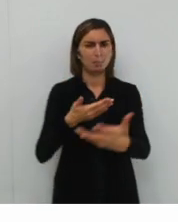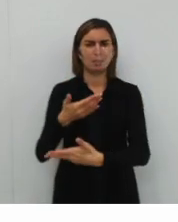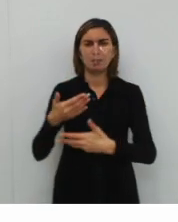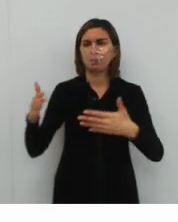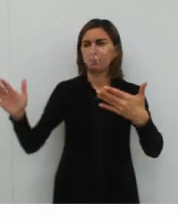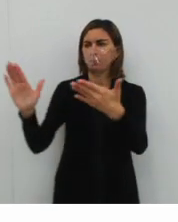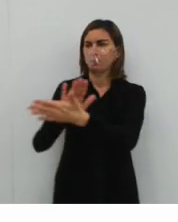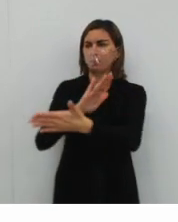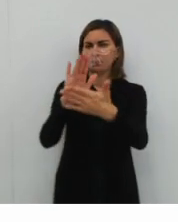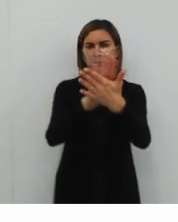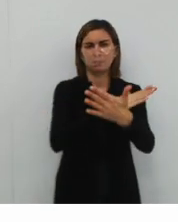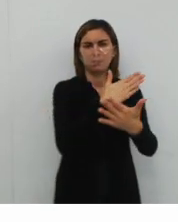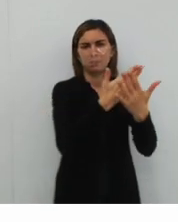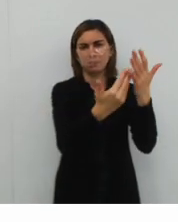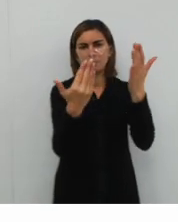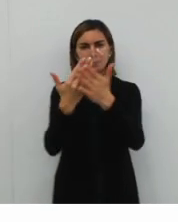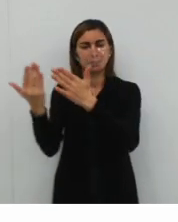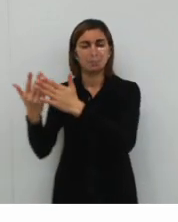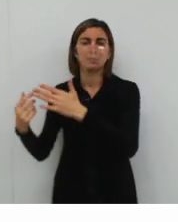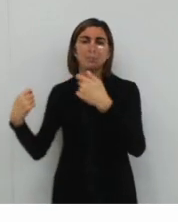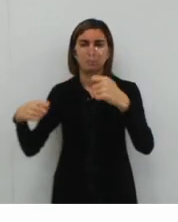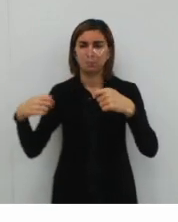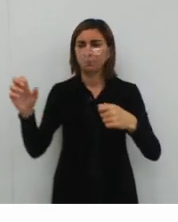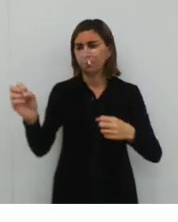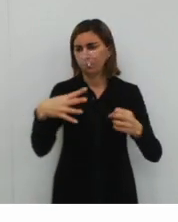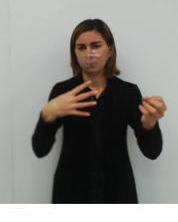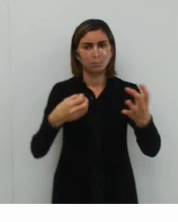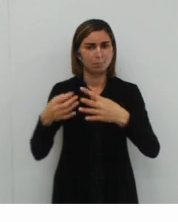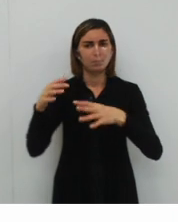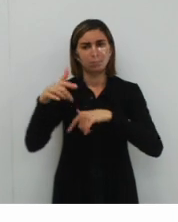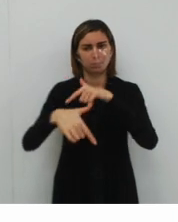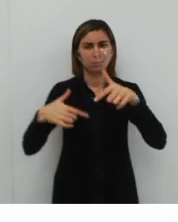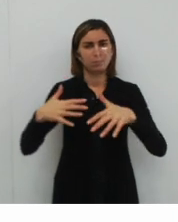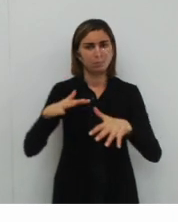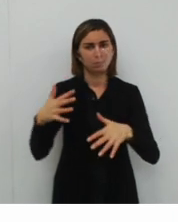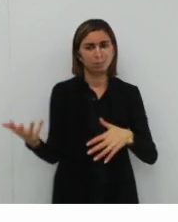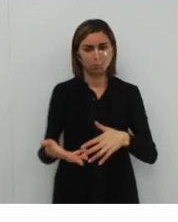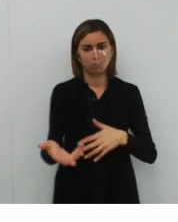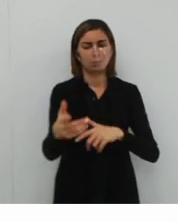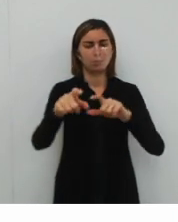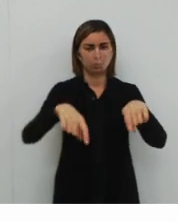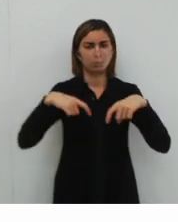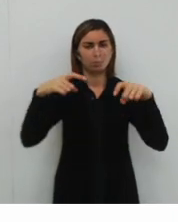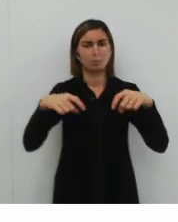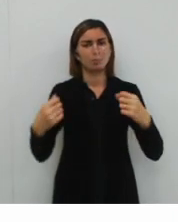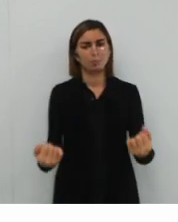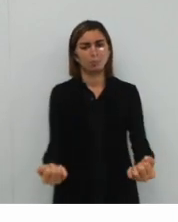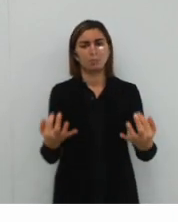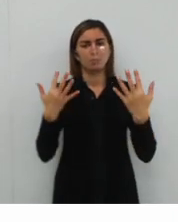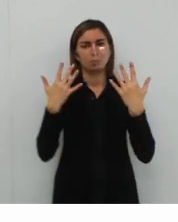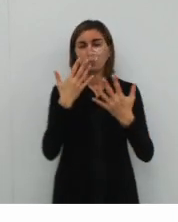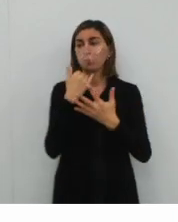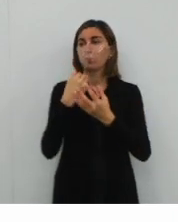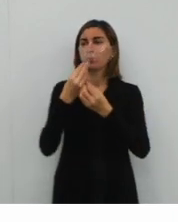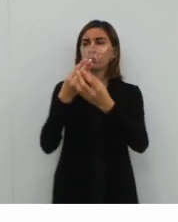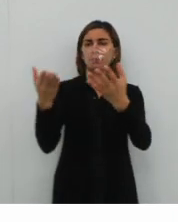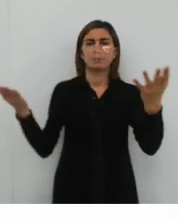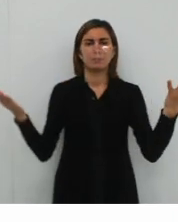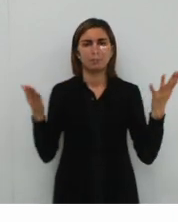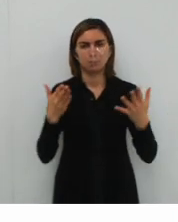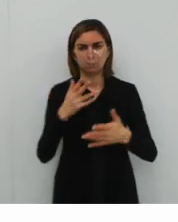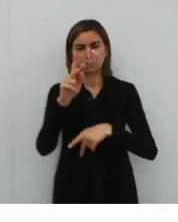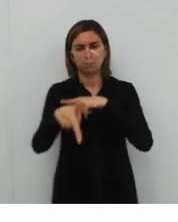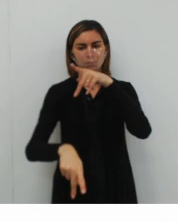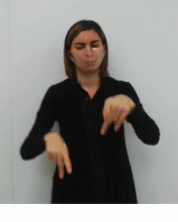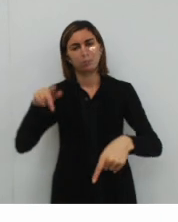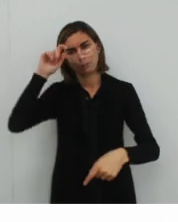sido perdidos, né? E precisava uma renovação para dinamizar a agricultura, para alimentar o povo, não só